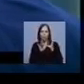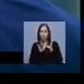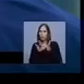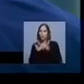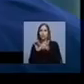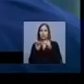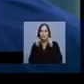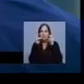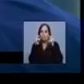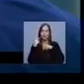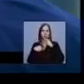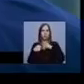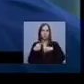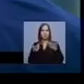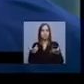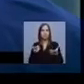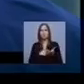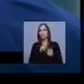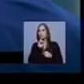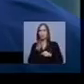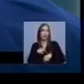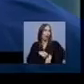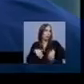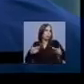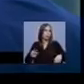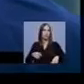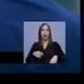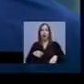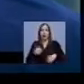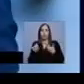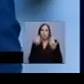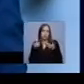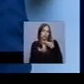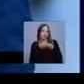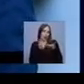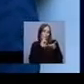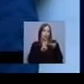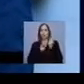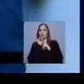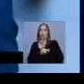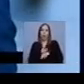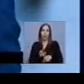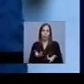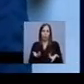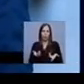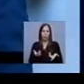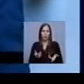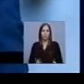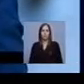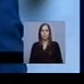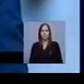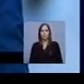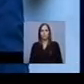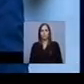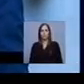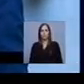momento temos a resposta clássica claire uma informação que nos chega é este e insisto em fisiologia é uma